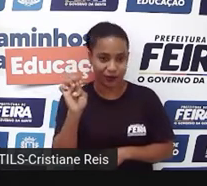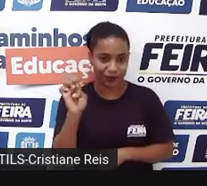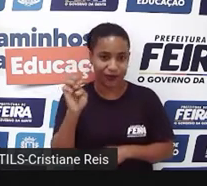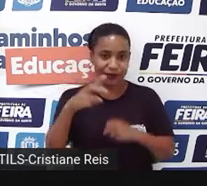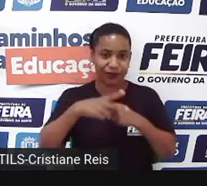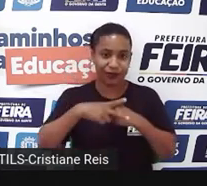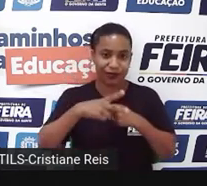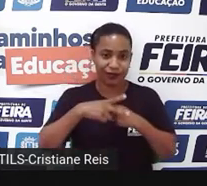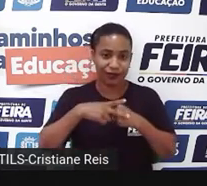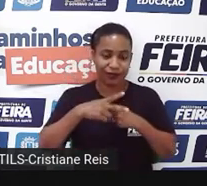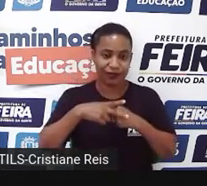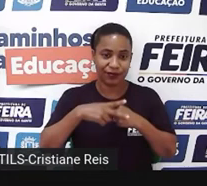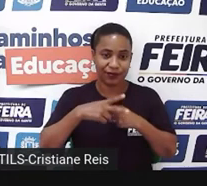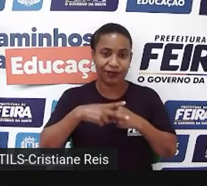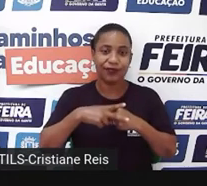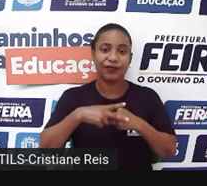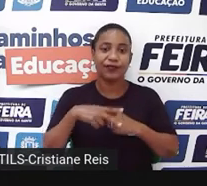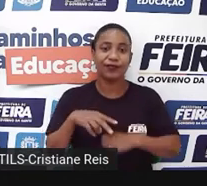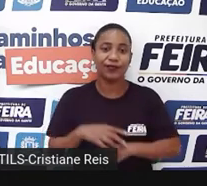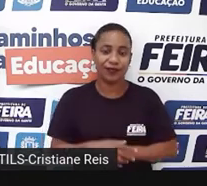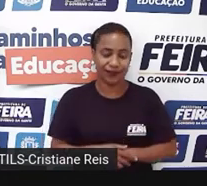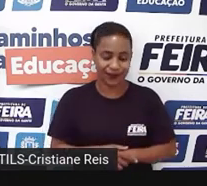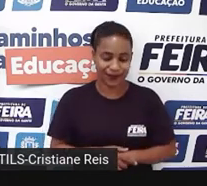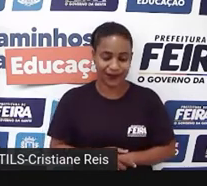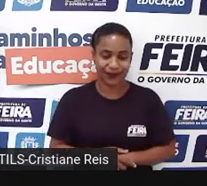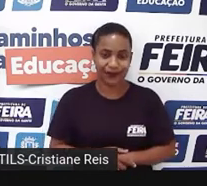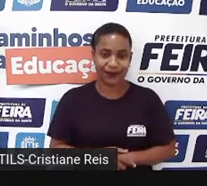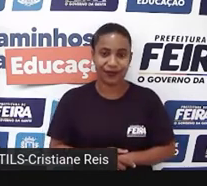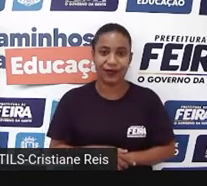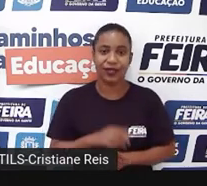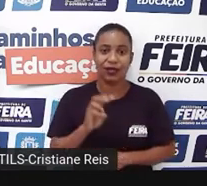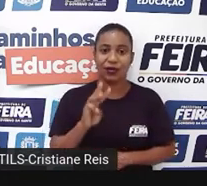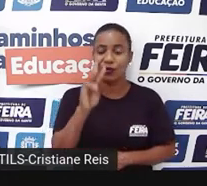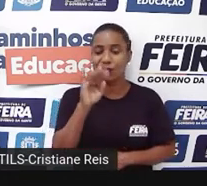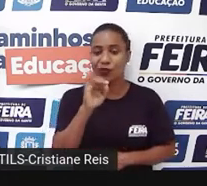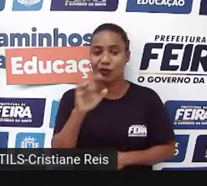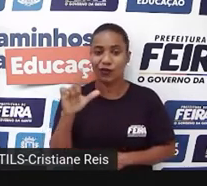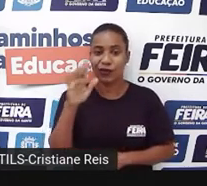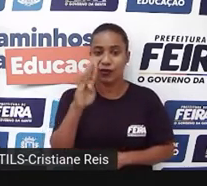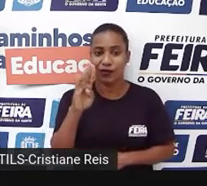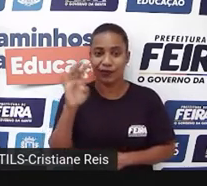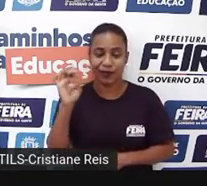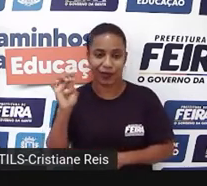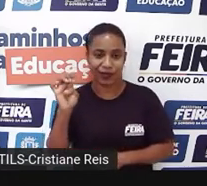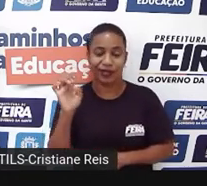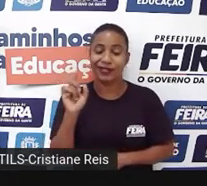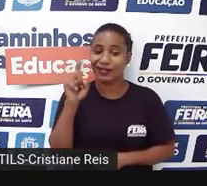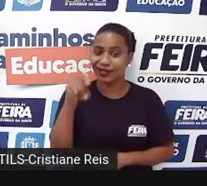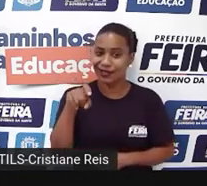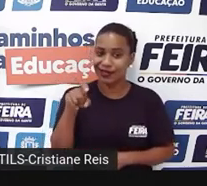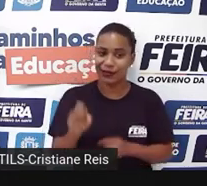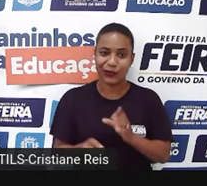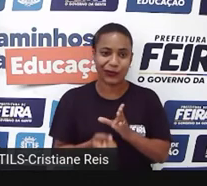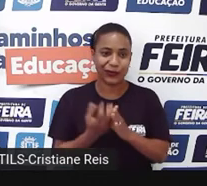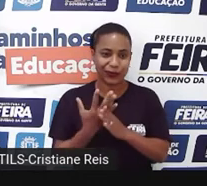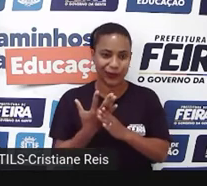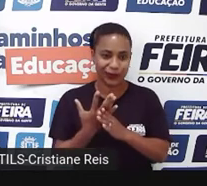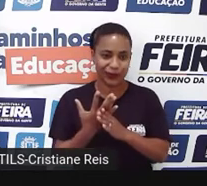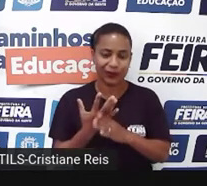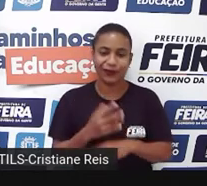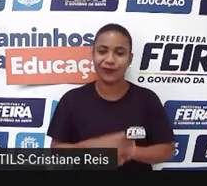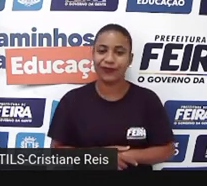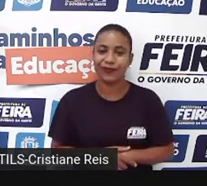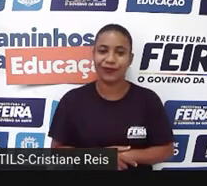forma infinitiva, sem o to, be. O will be released, será lançado. E aqui nós temos